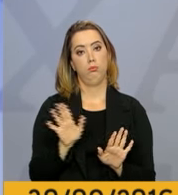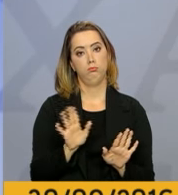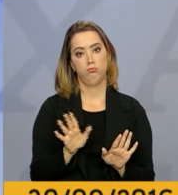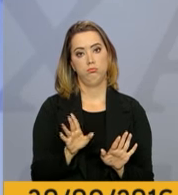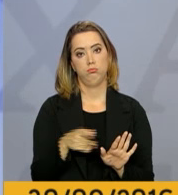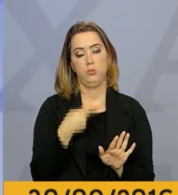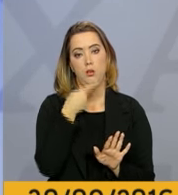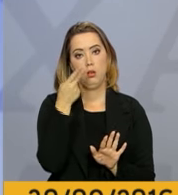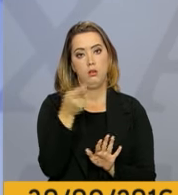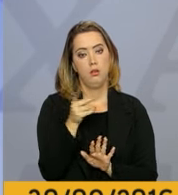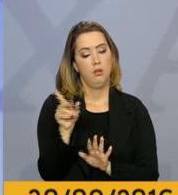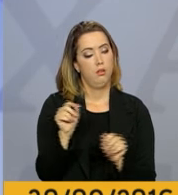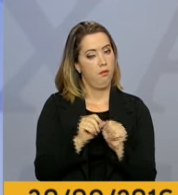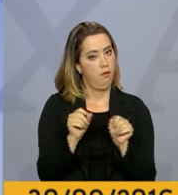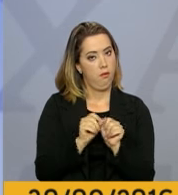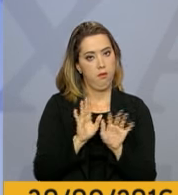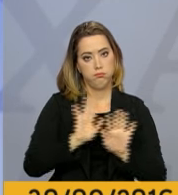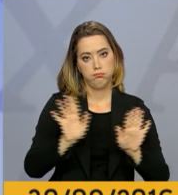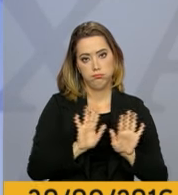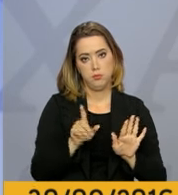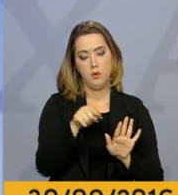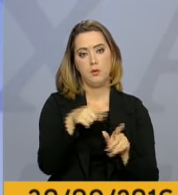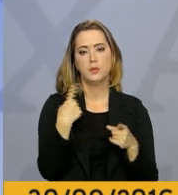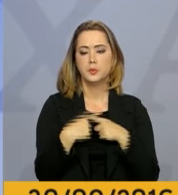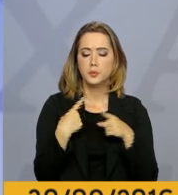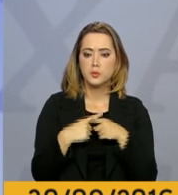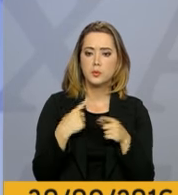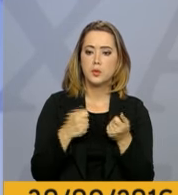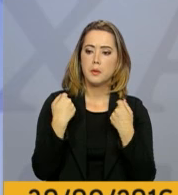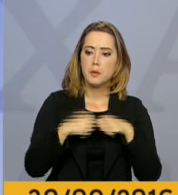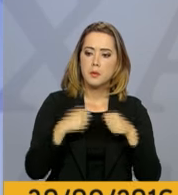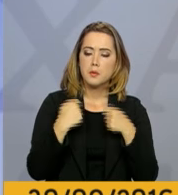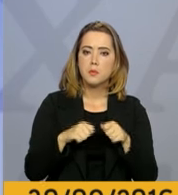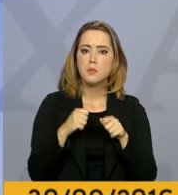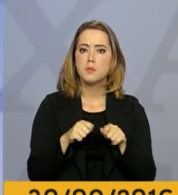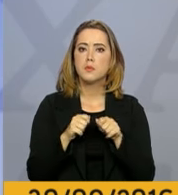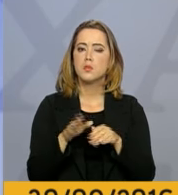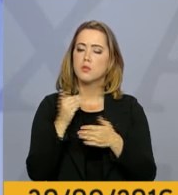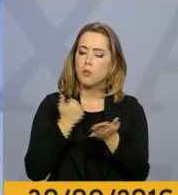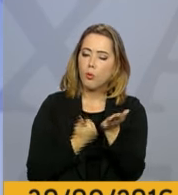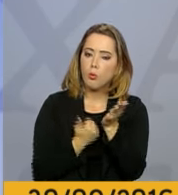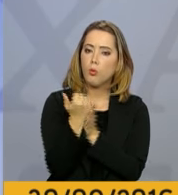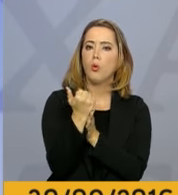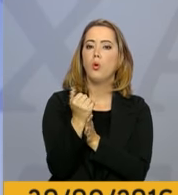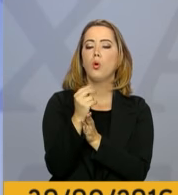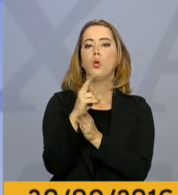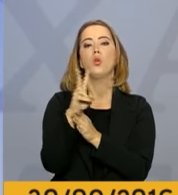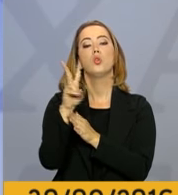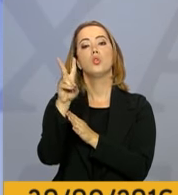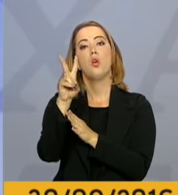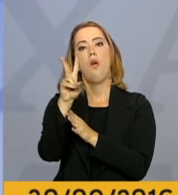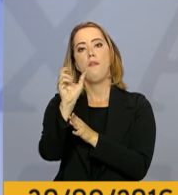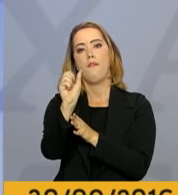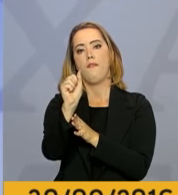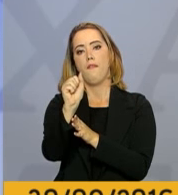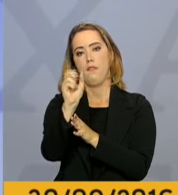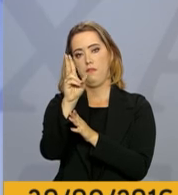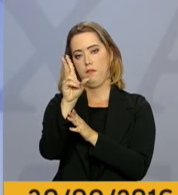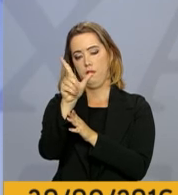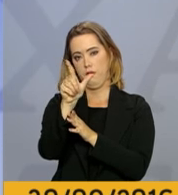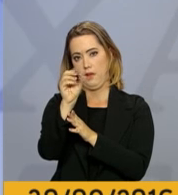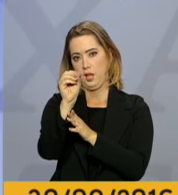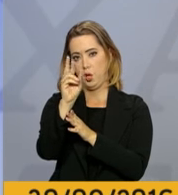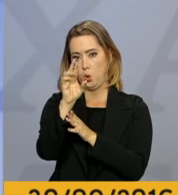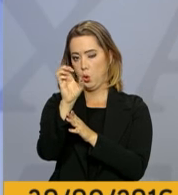fazer, exatamente para preservar os valores democráticos. E, a partir daí, vocês sabem que eu passei 24 anos